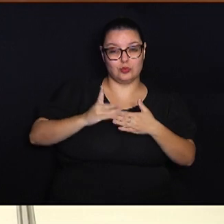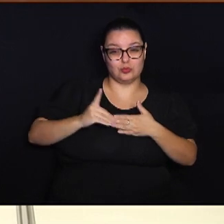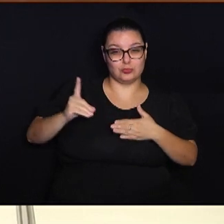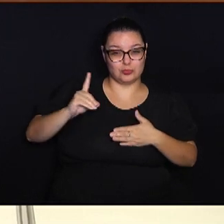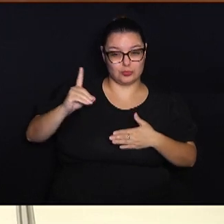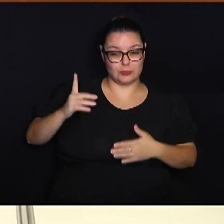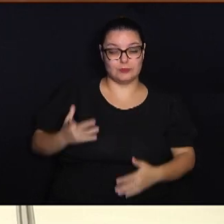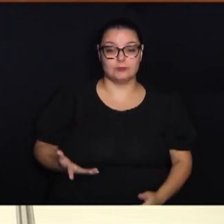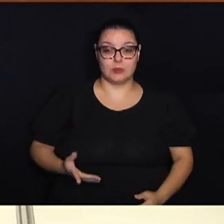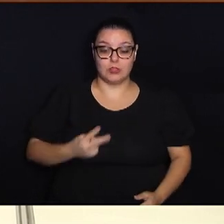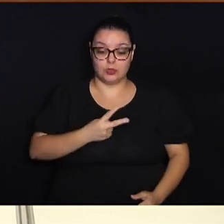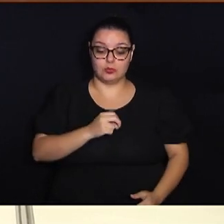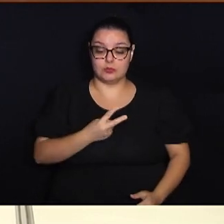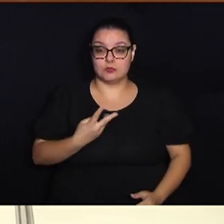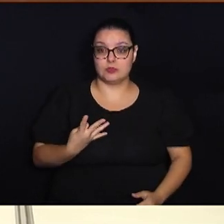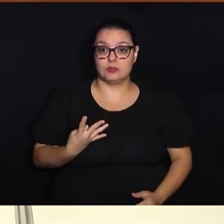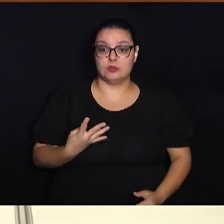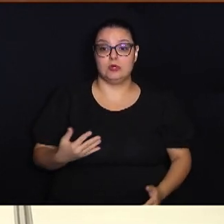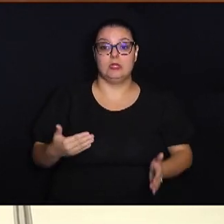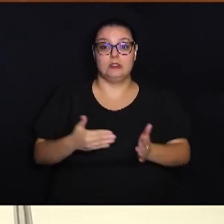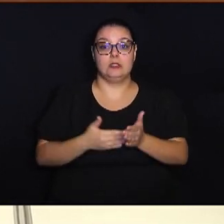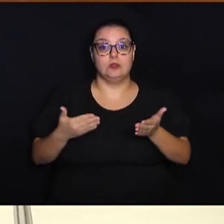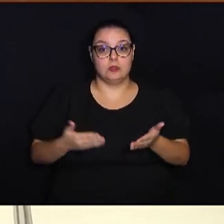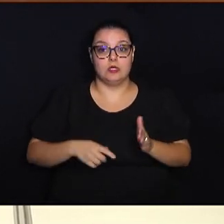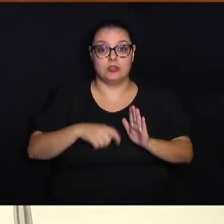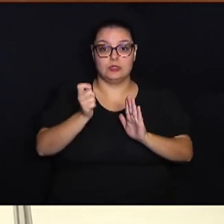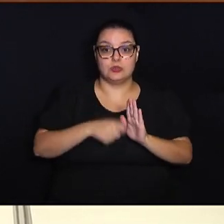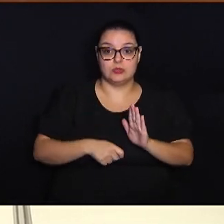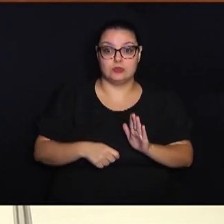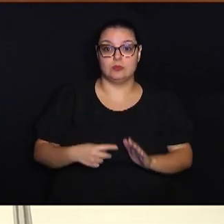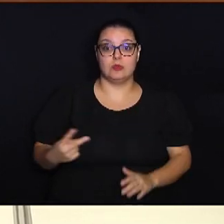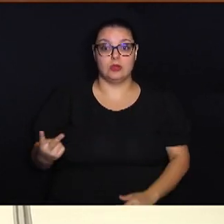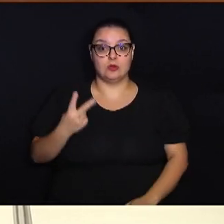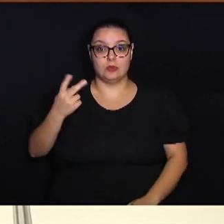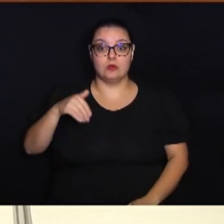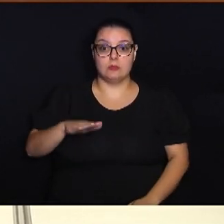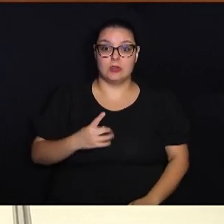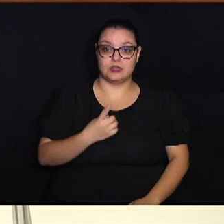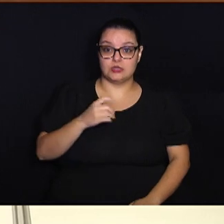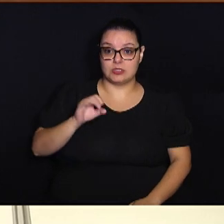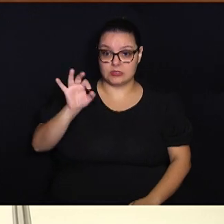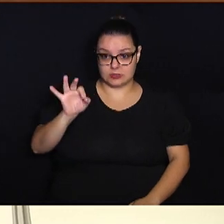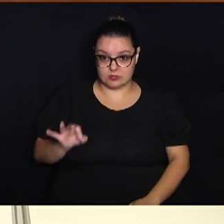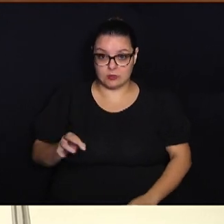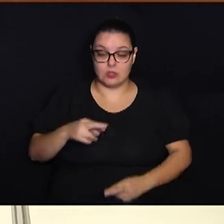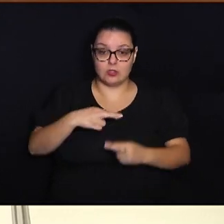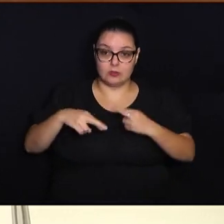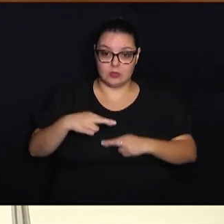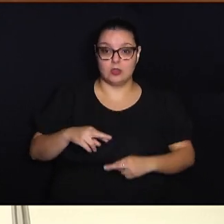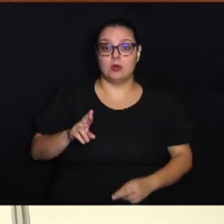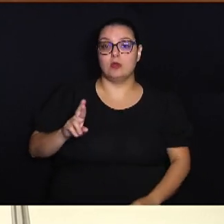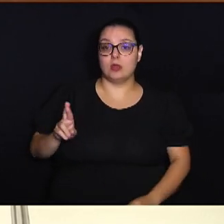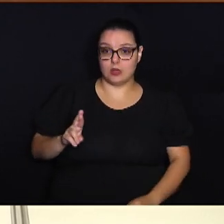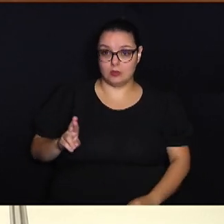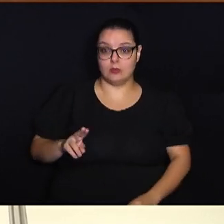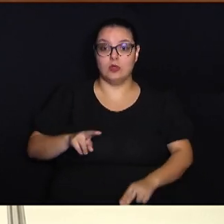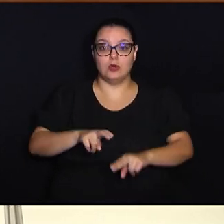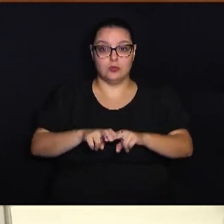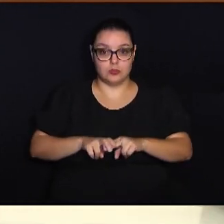simboliza minha herança cultural e a força de nossas tradições. Receber esta homenagem é um momento de profundo